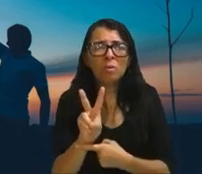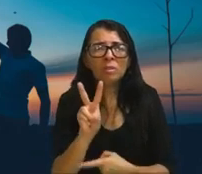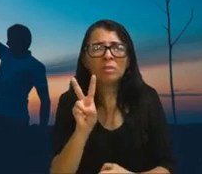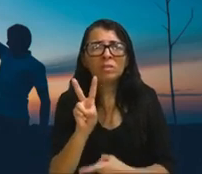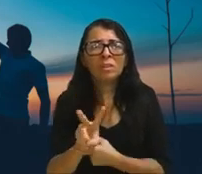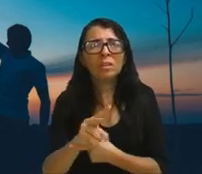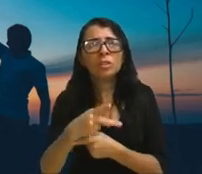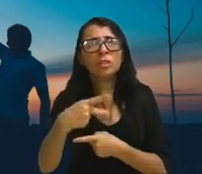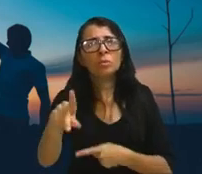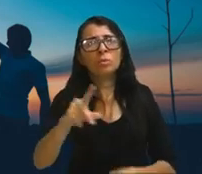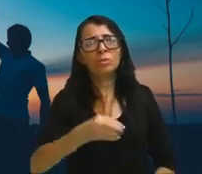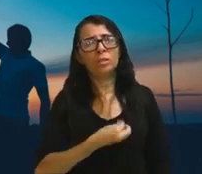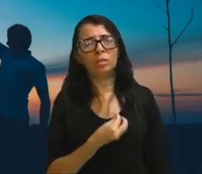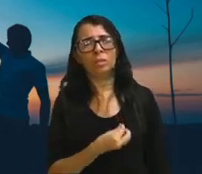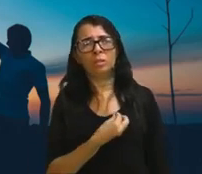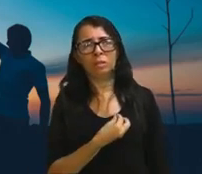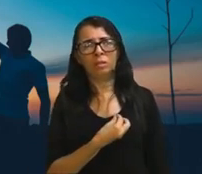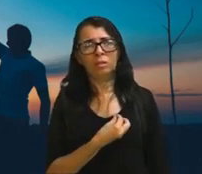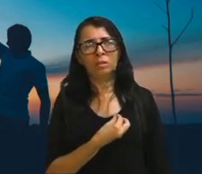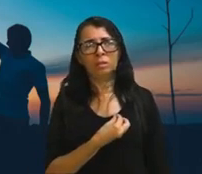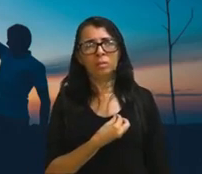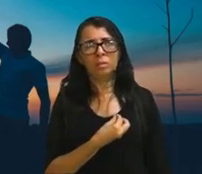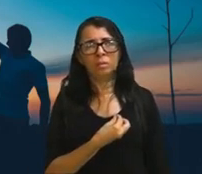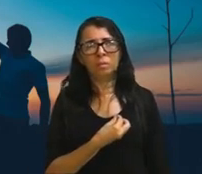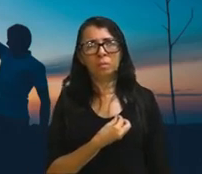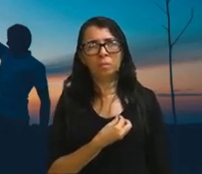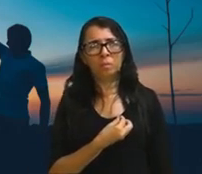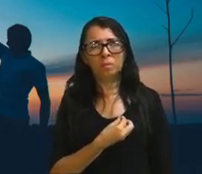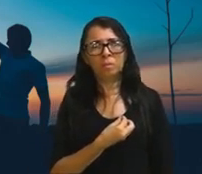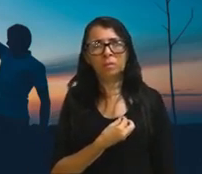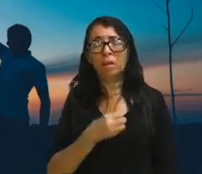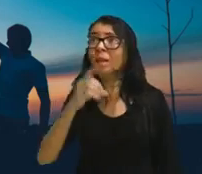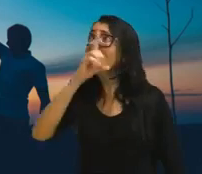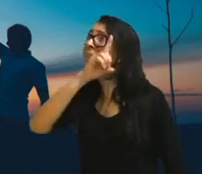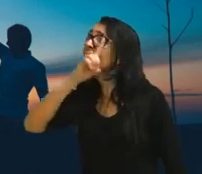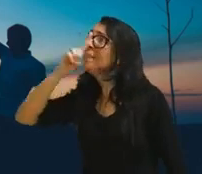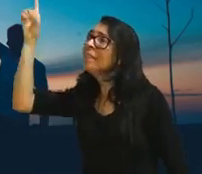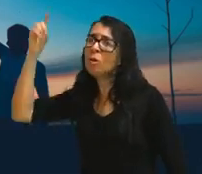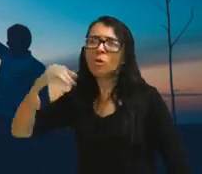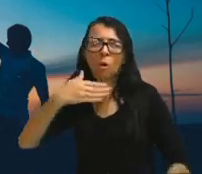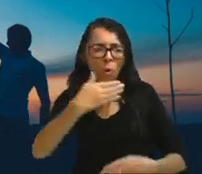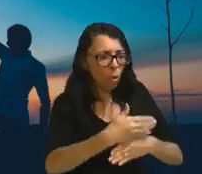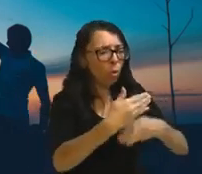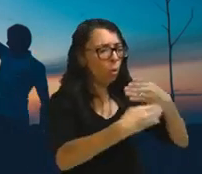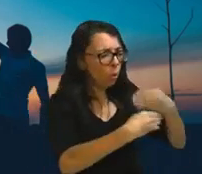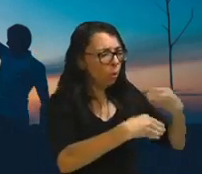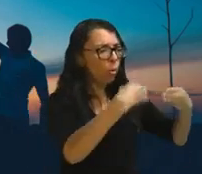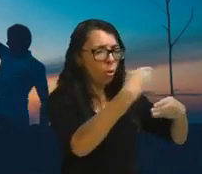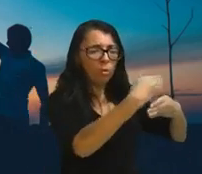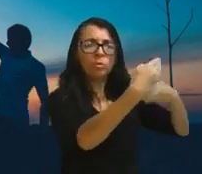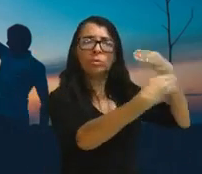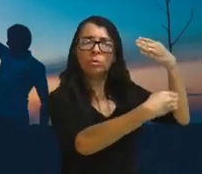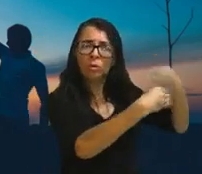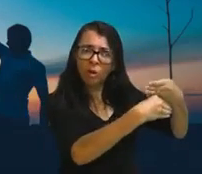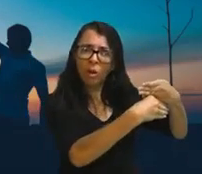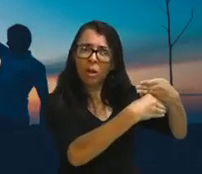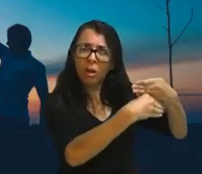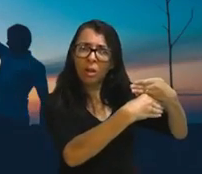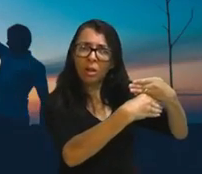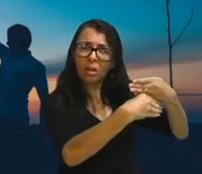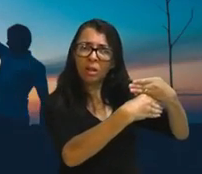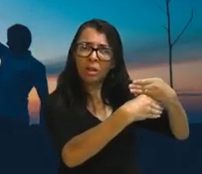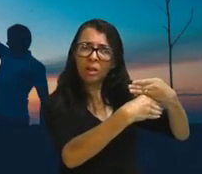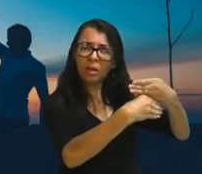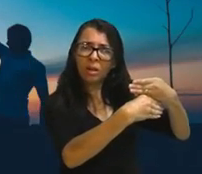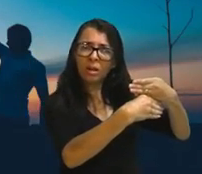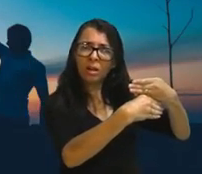que vem a fundação, é do Senhor que vem a construção, é do Senhor que vem a guarda, é